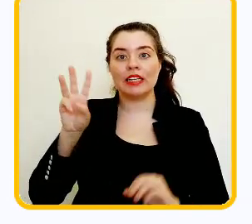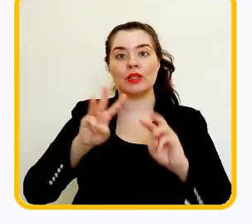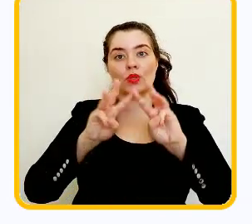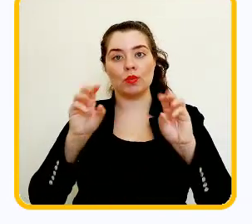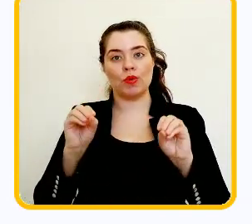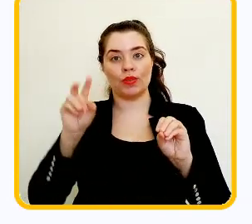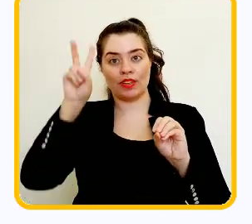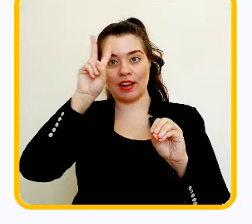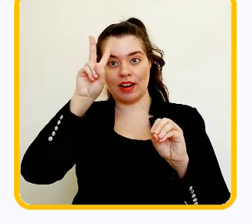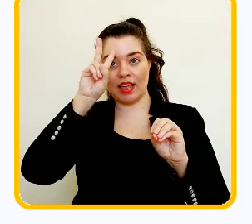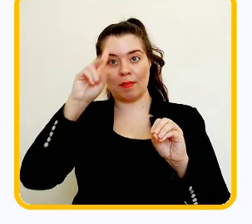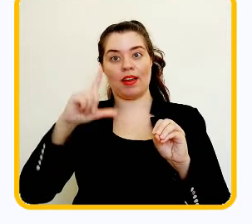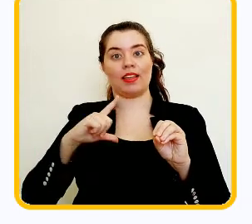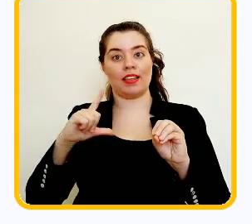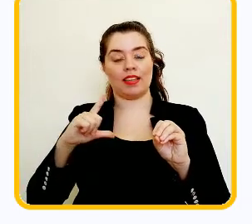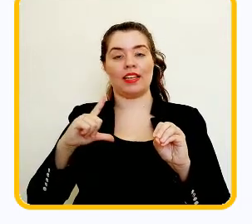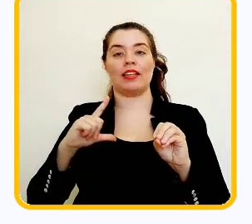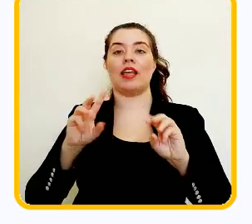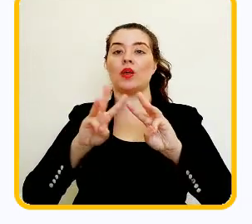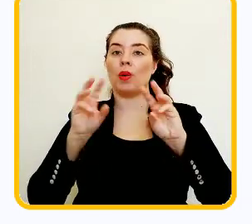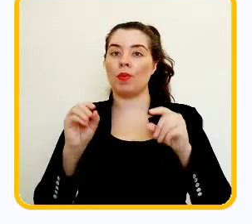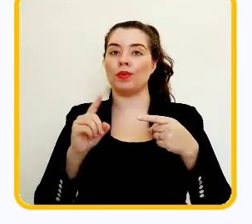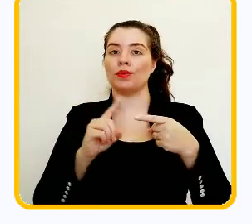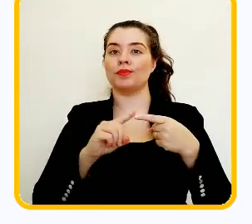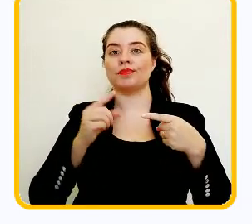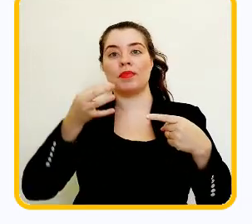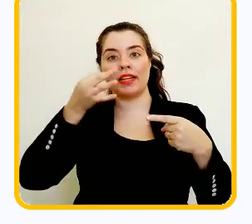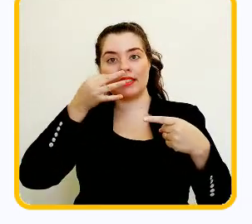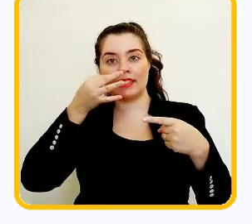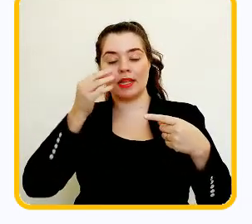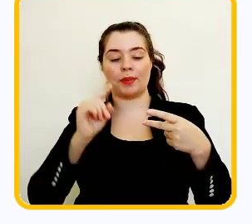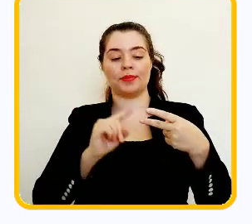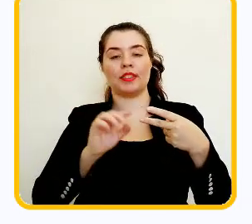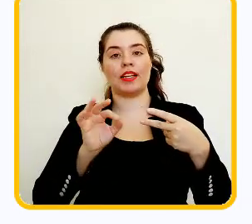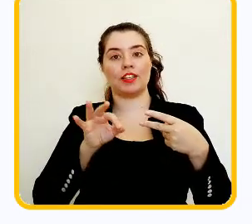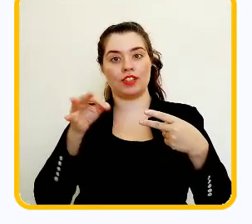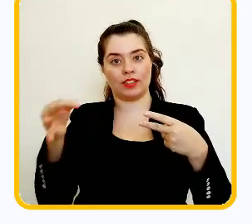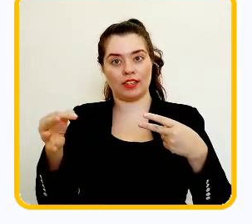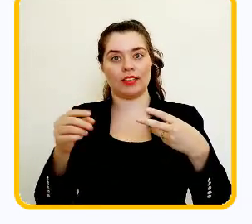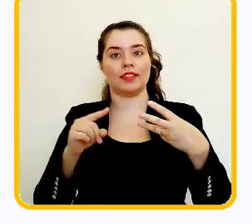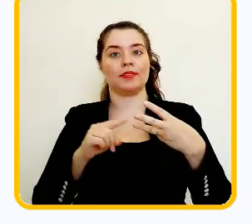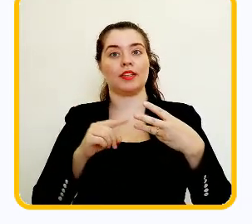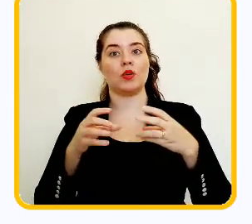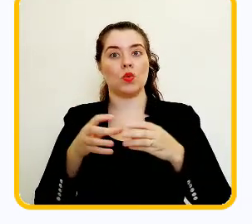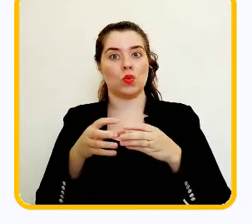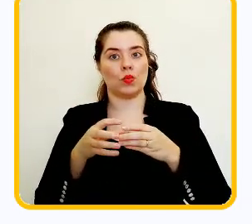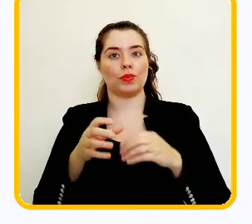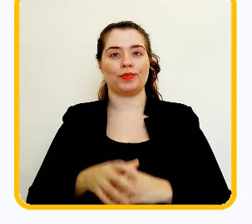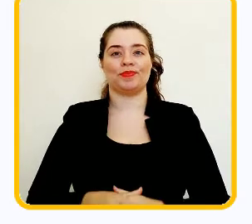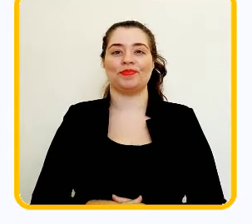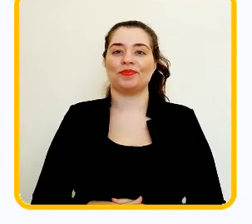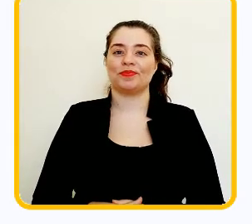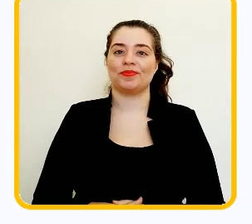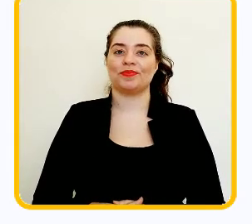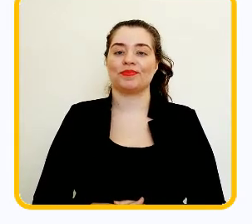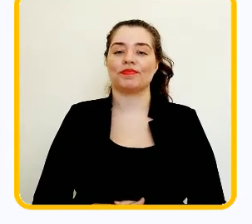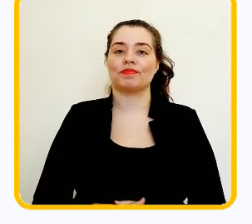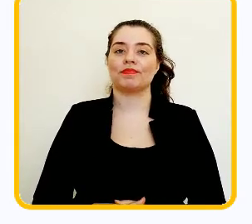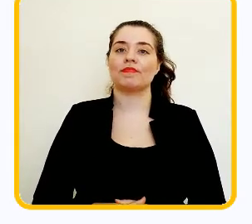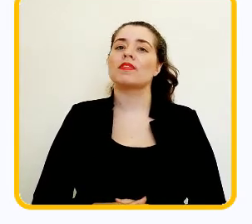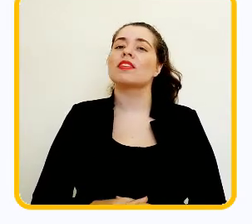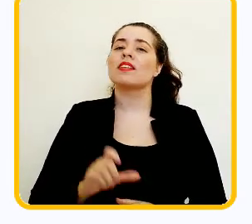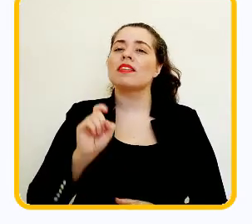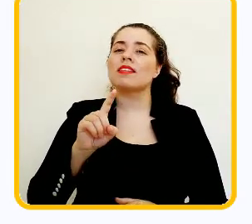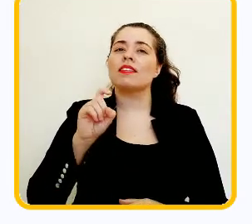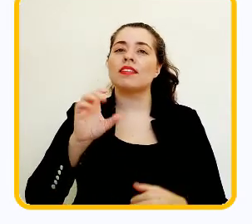Moodle que você deseja acessar. Lembrando que temos a plataforma do curso presencial, à distância e grupo. Clique em ligar-se ao seu